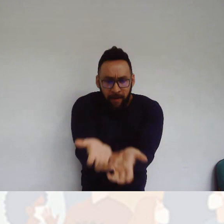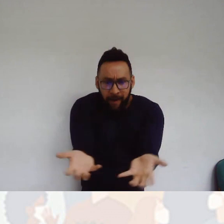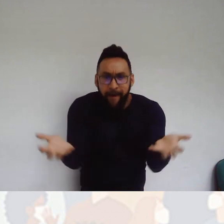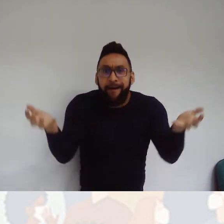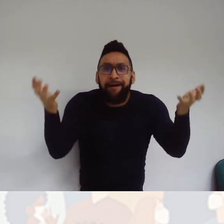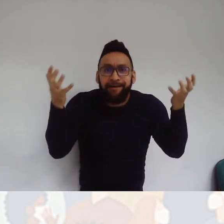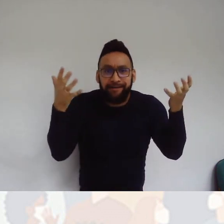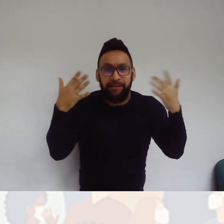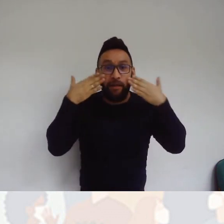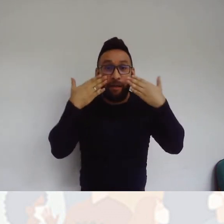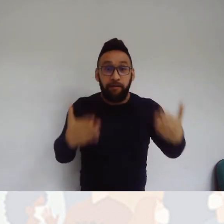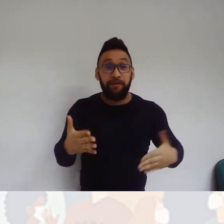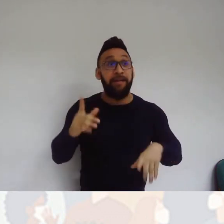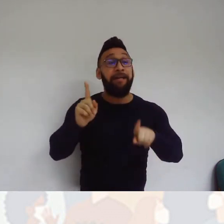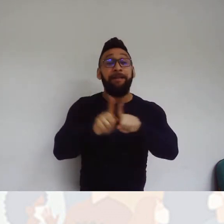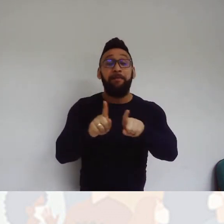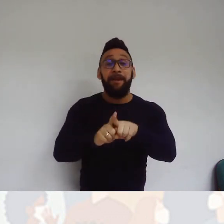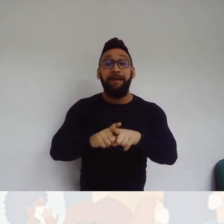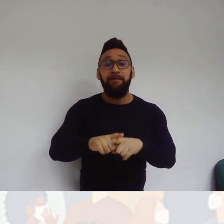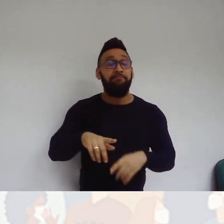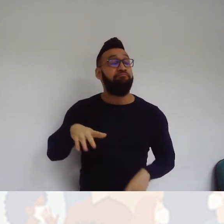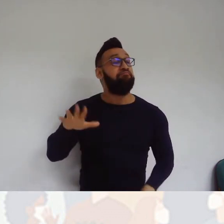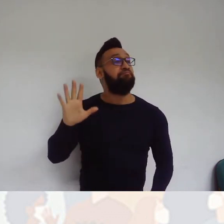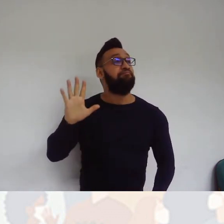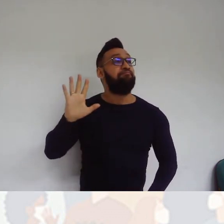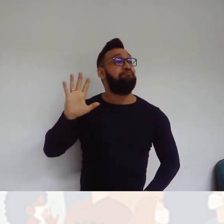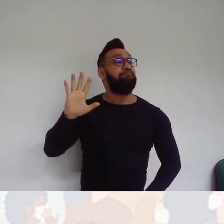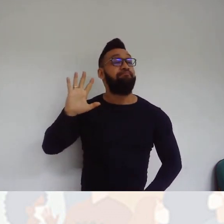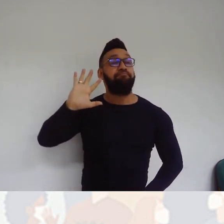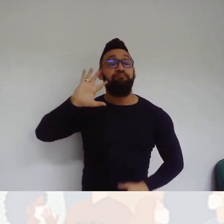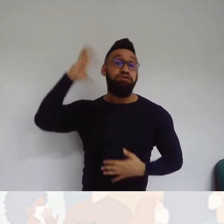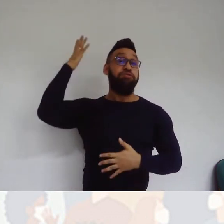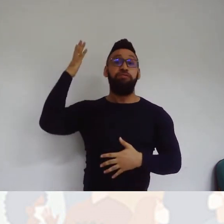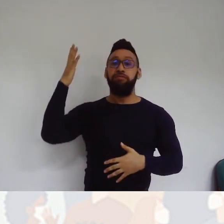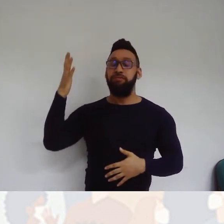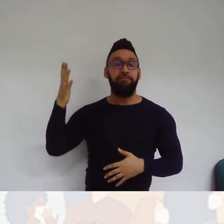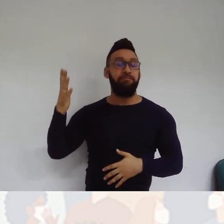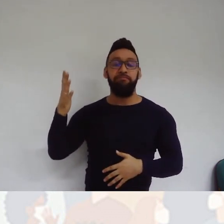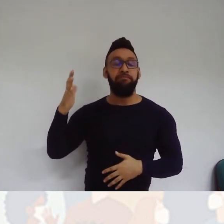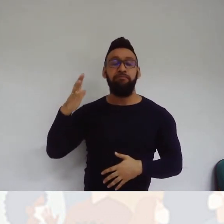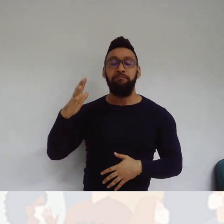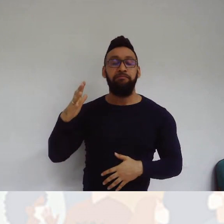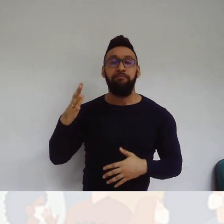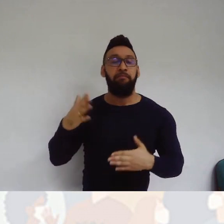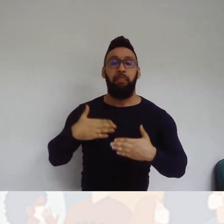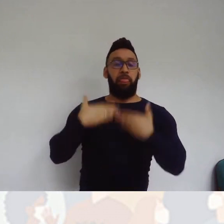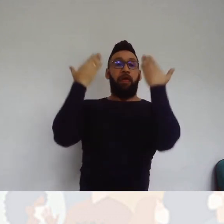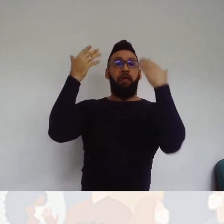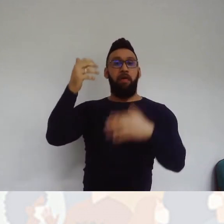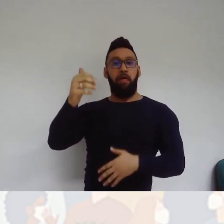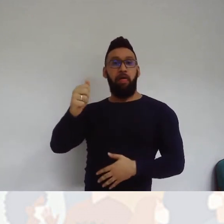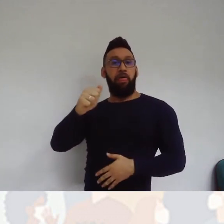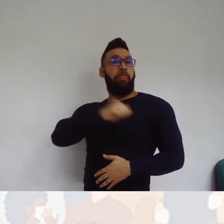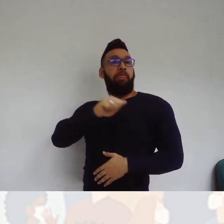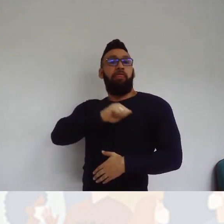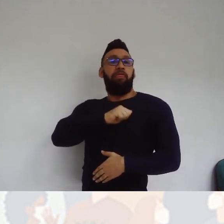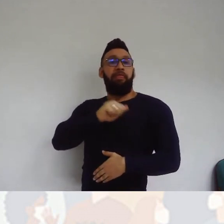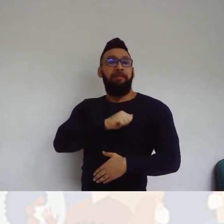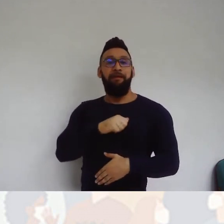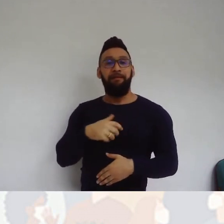inusitado, né? O inusitado do sexo ao ar livre, né? O inesperado, a imprevisibilidade, né?